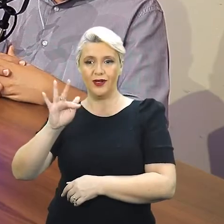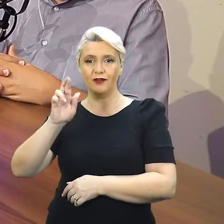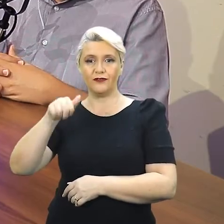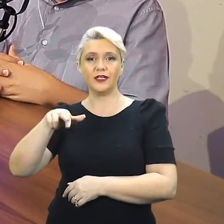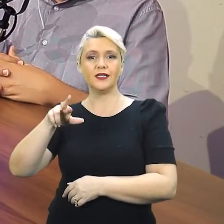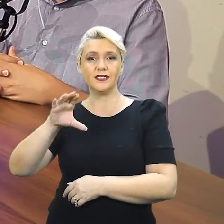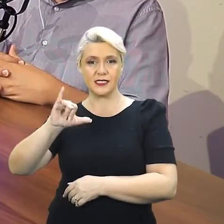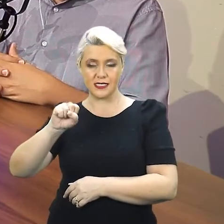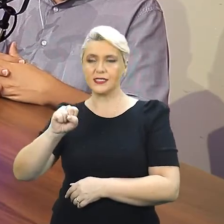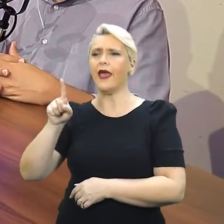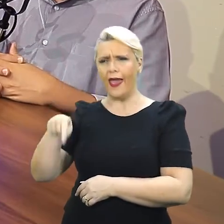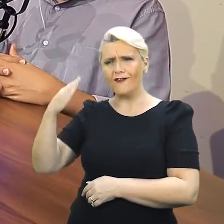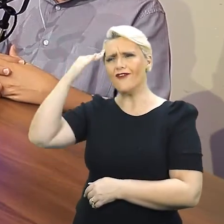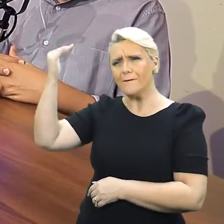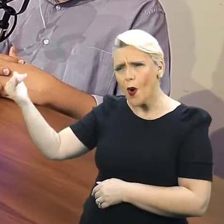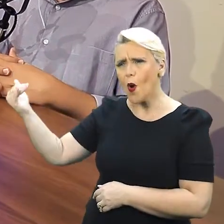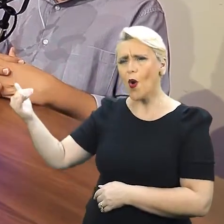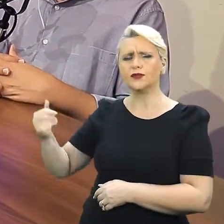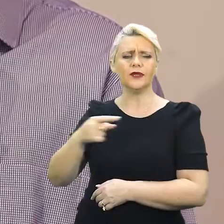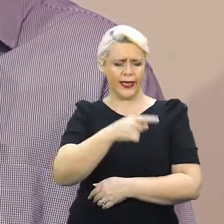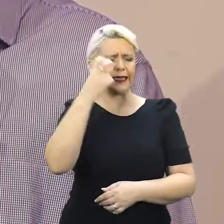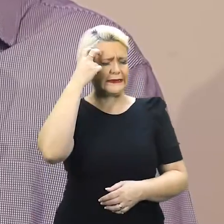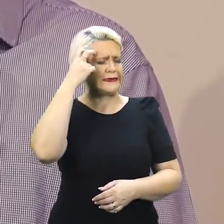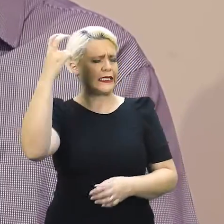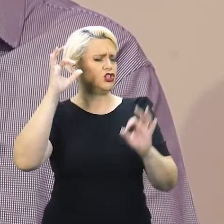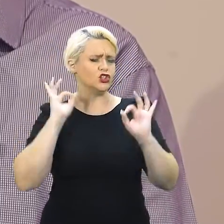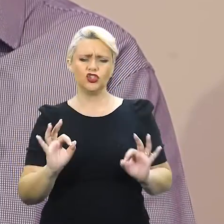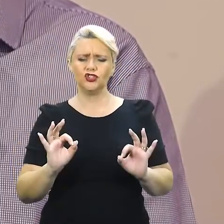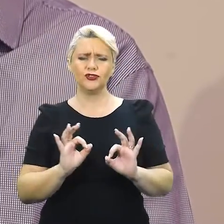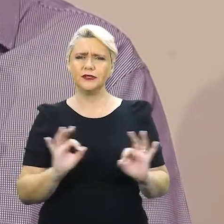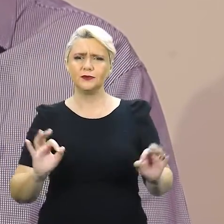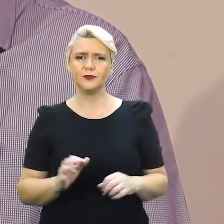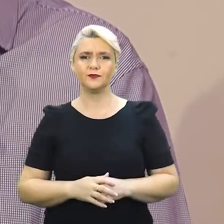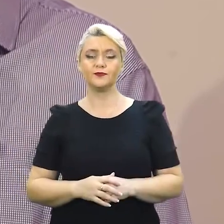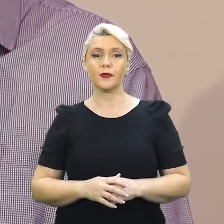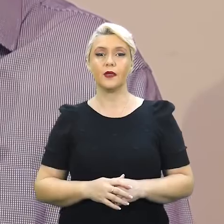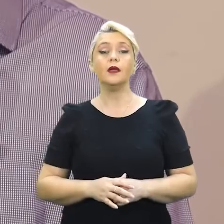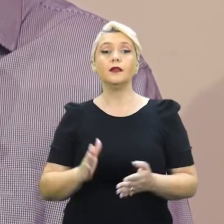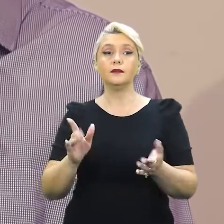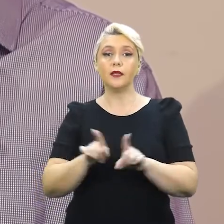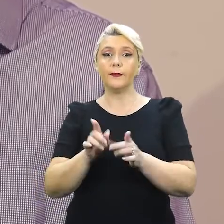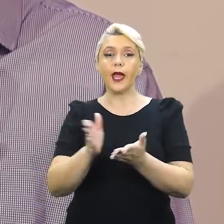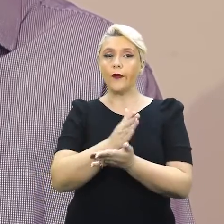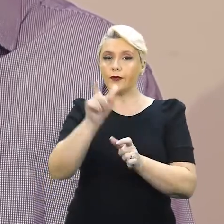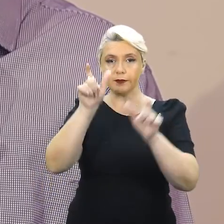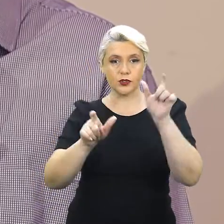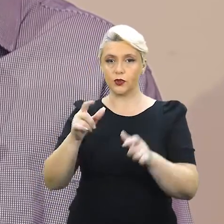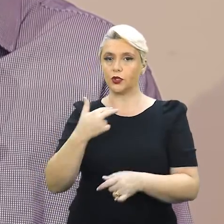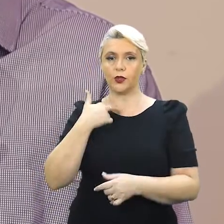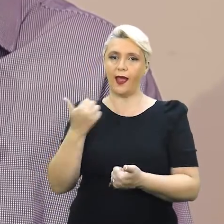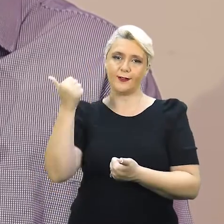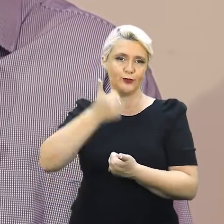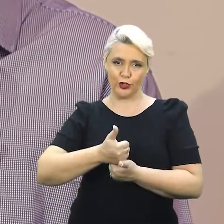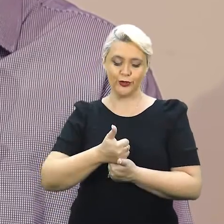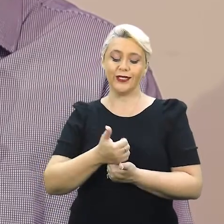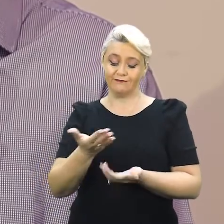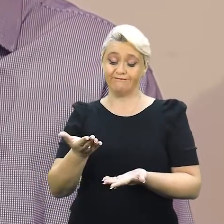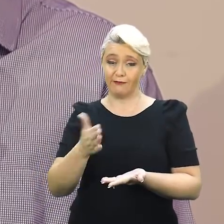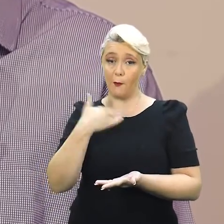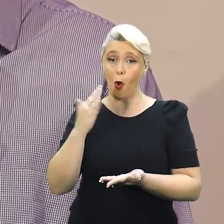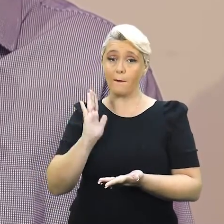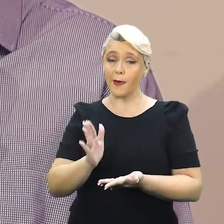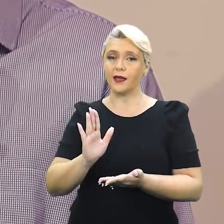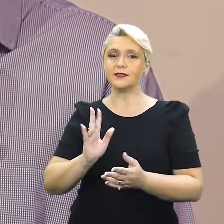Francis, polêmico. Insubstituível, né? Um gênio, né? Insubstituível para mim. Há Aham. pessoas para mim que são